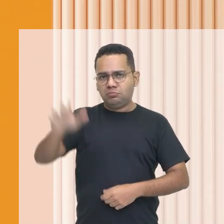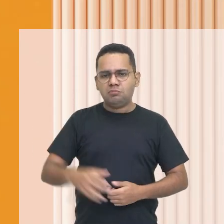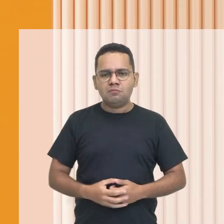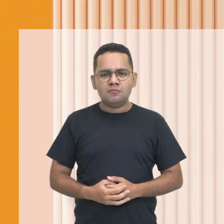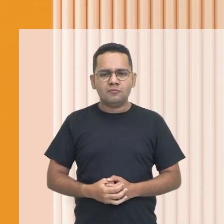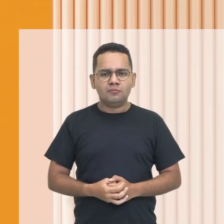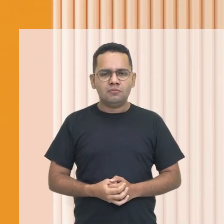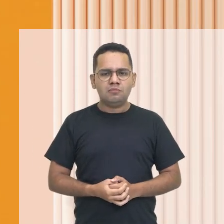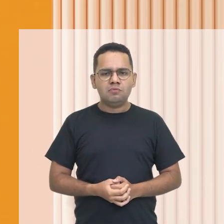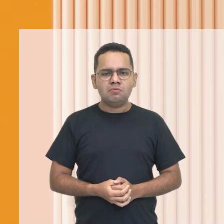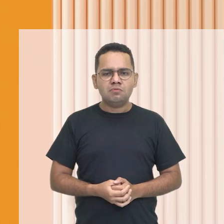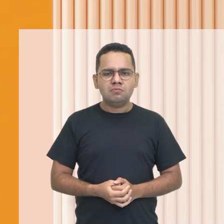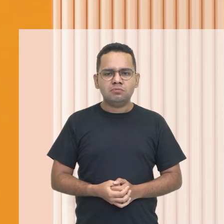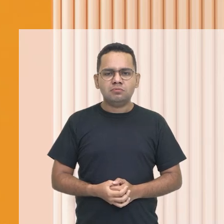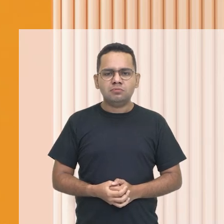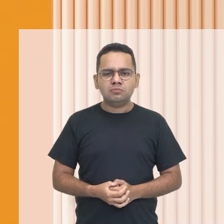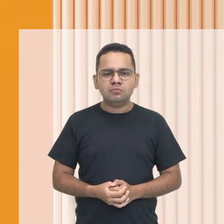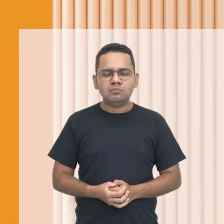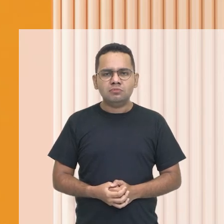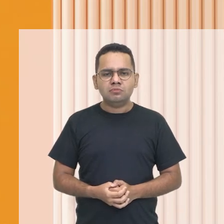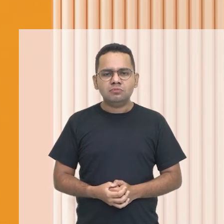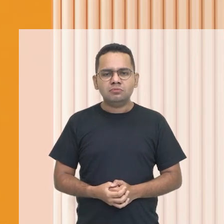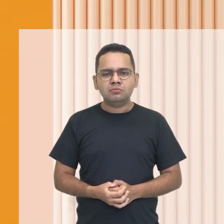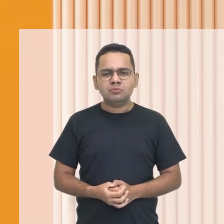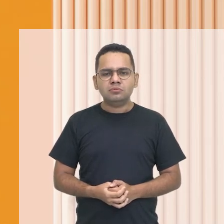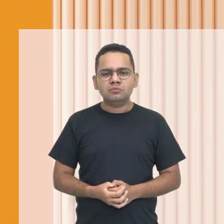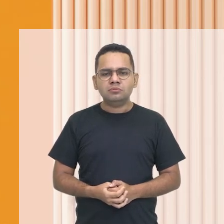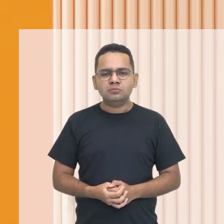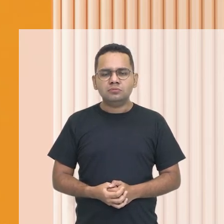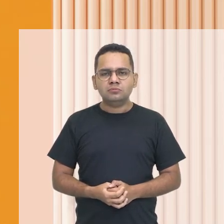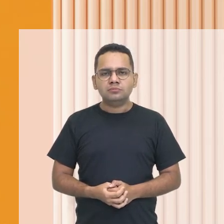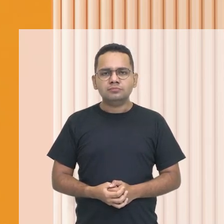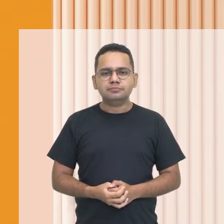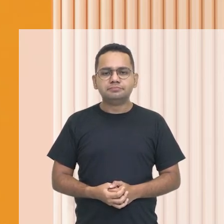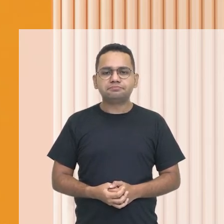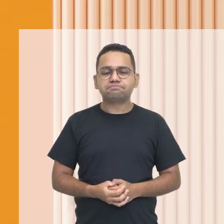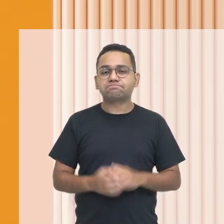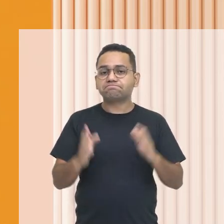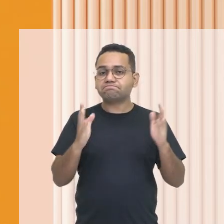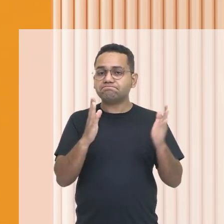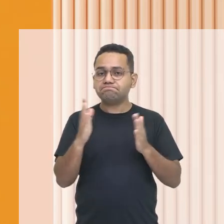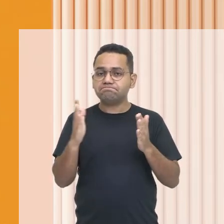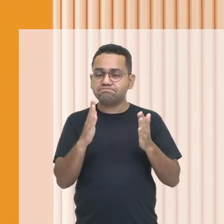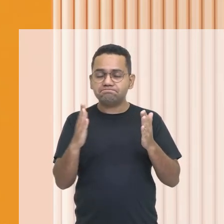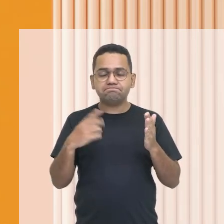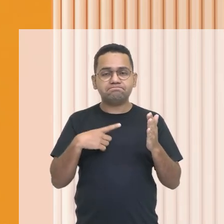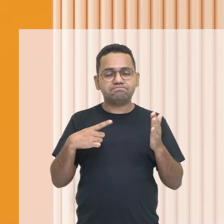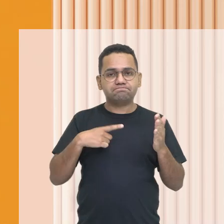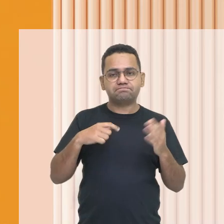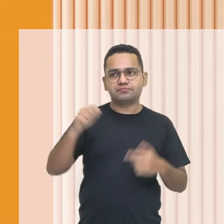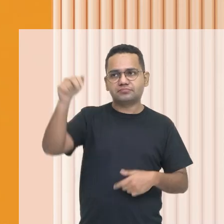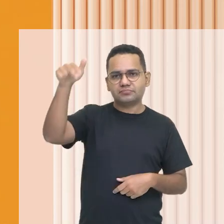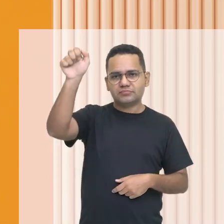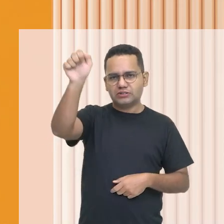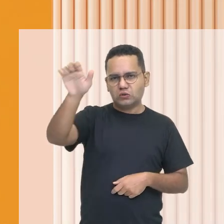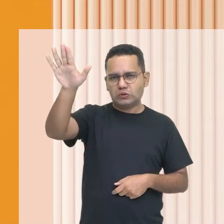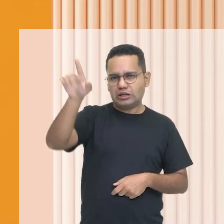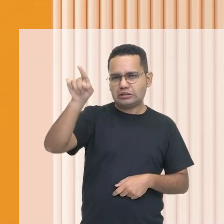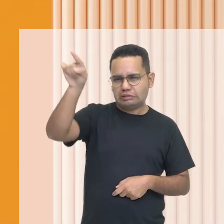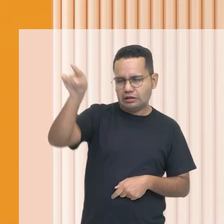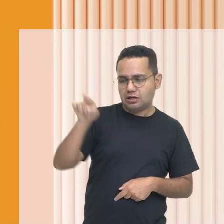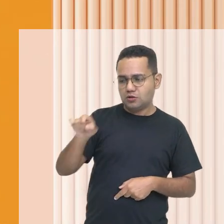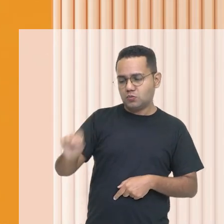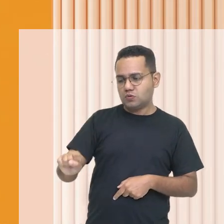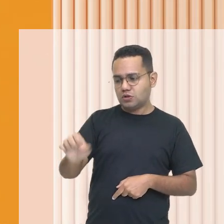esses ciclos econômicos, né, que aconteceram no nordeste e mais para o centro-sul do Brasil, eles